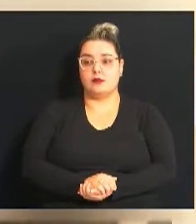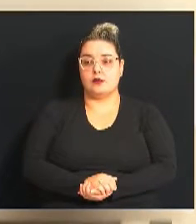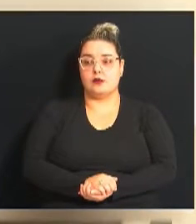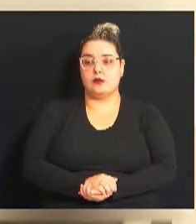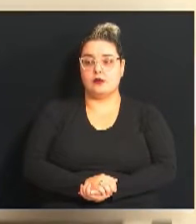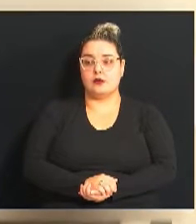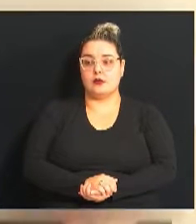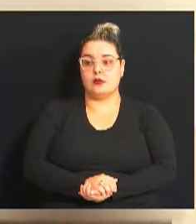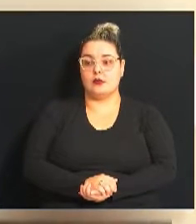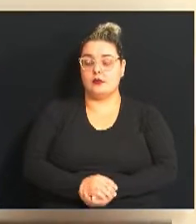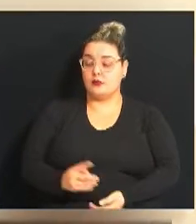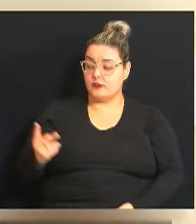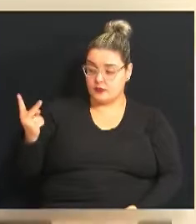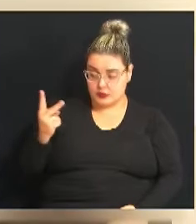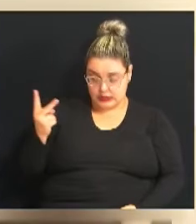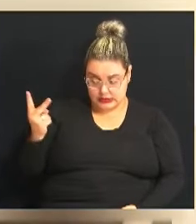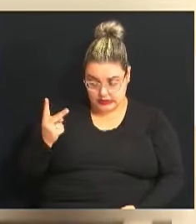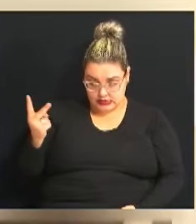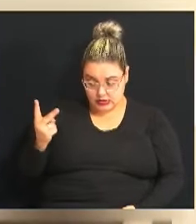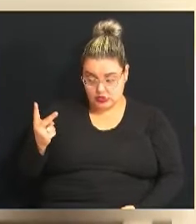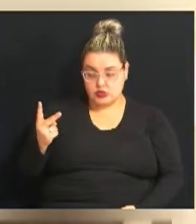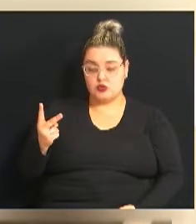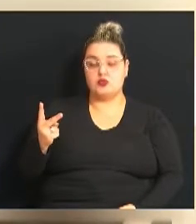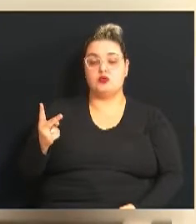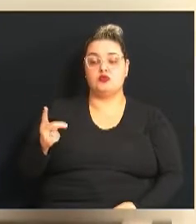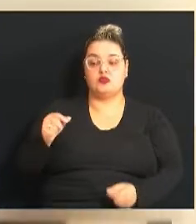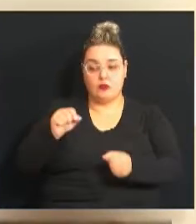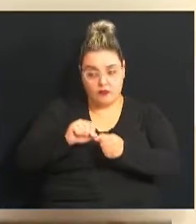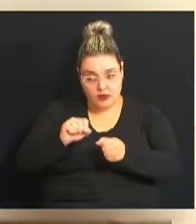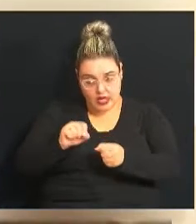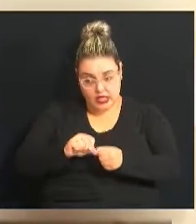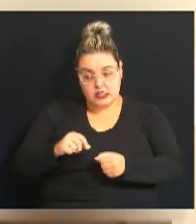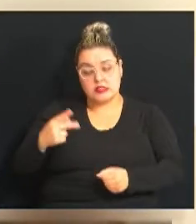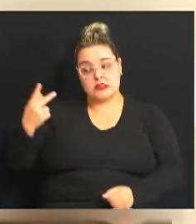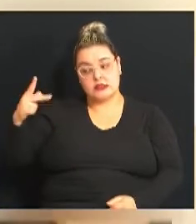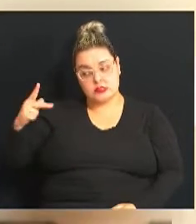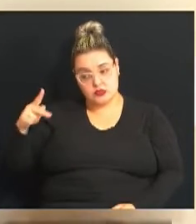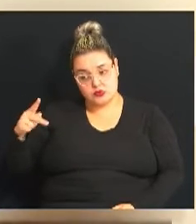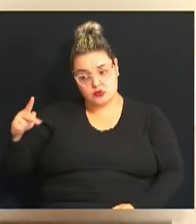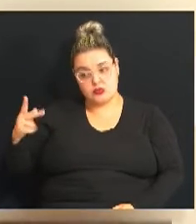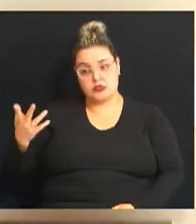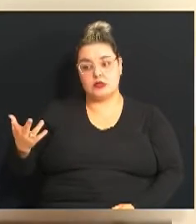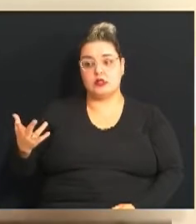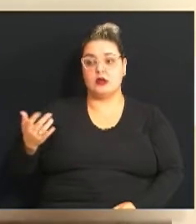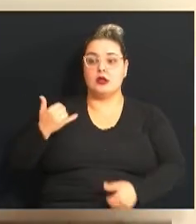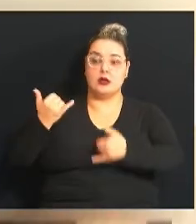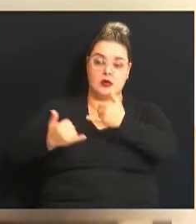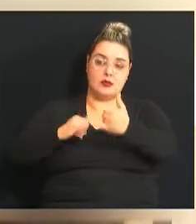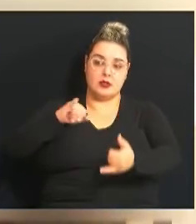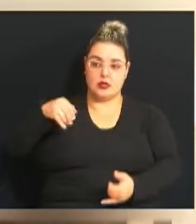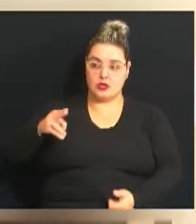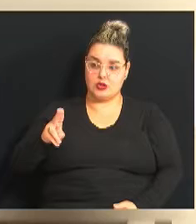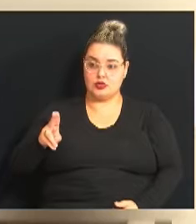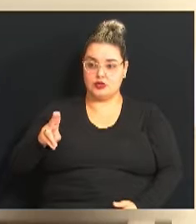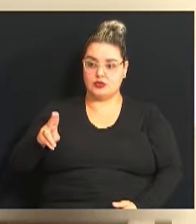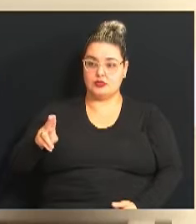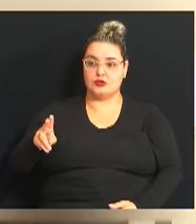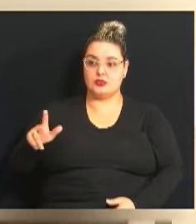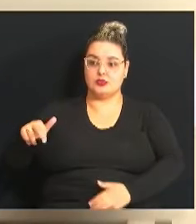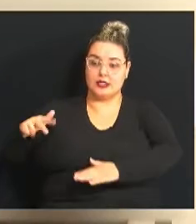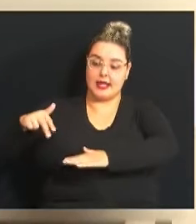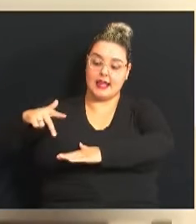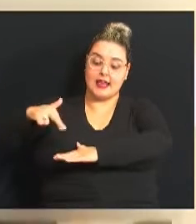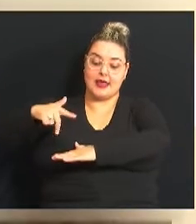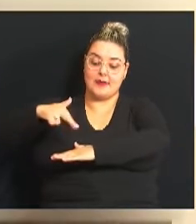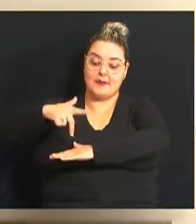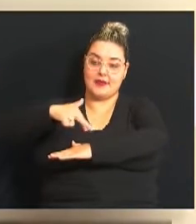Vocês 2 estão fazendo parte de vocês. Eu brinquei com a Juliana quando ela entrou aqui, eu falei na passarela